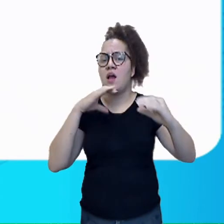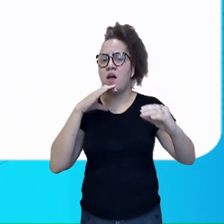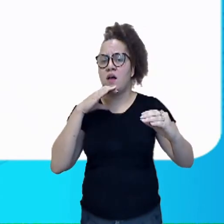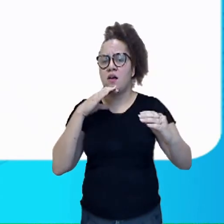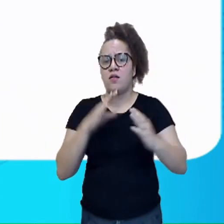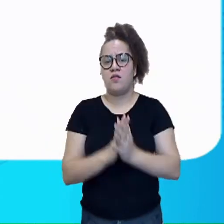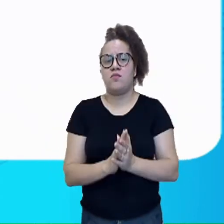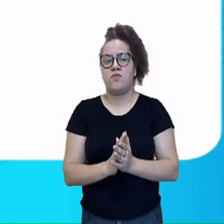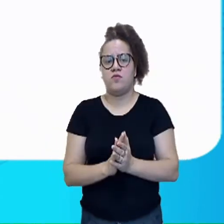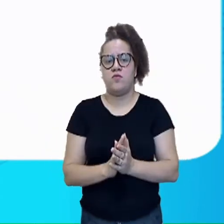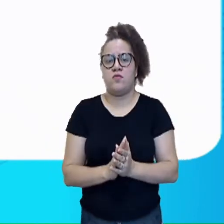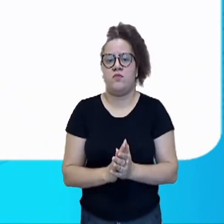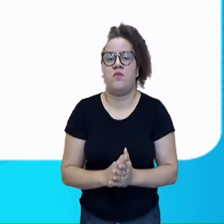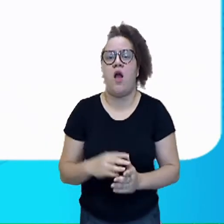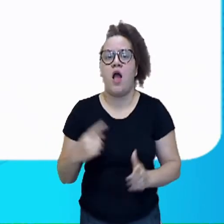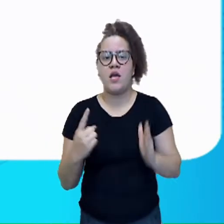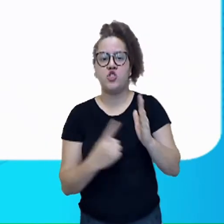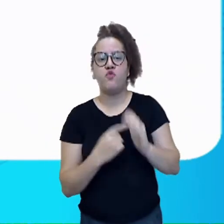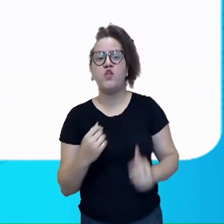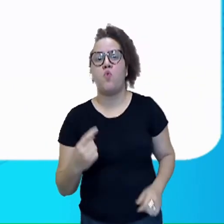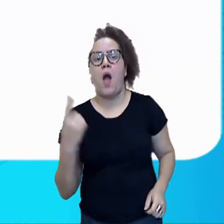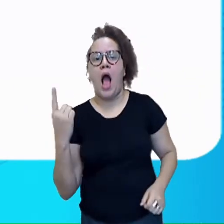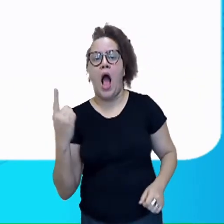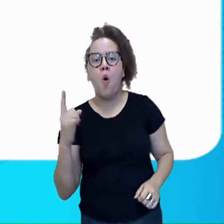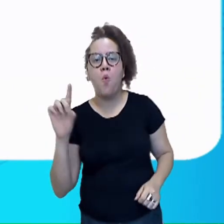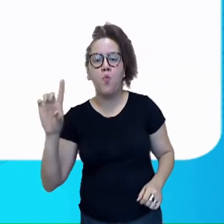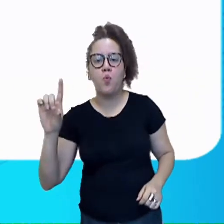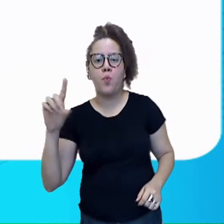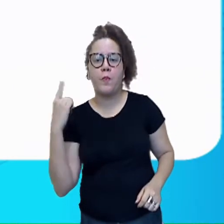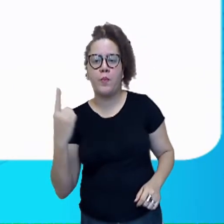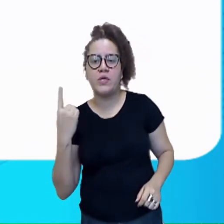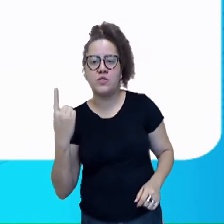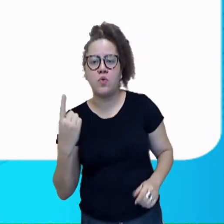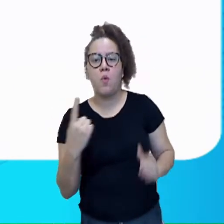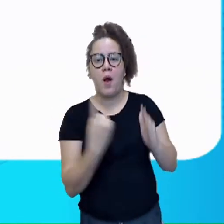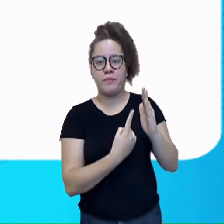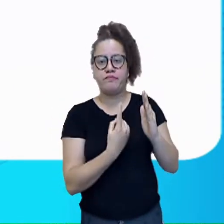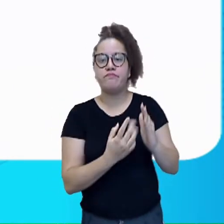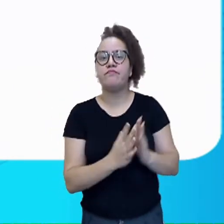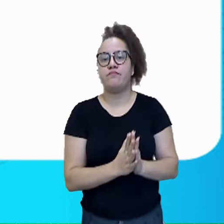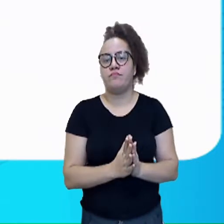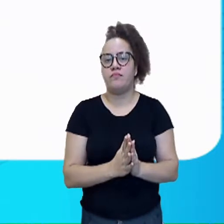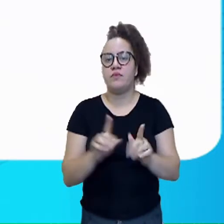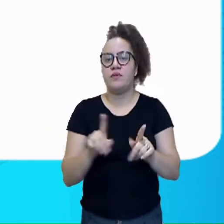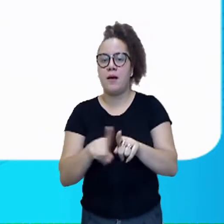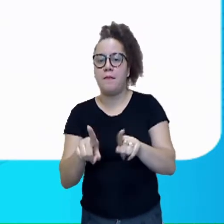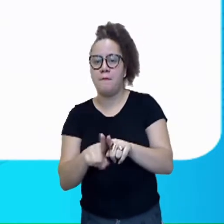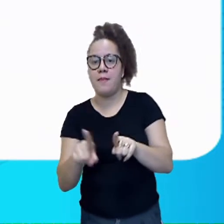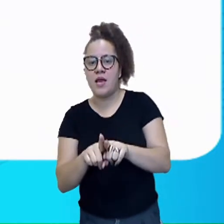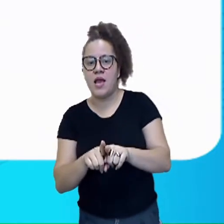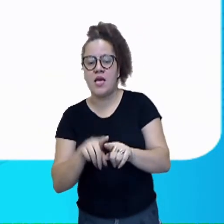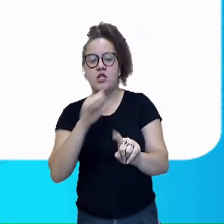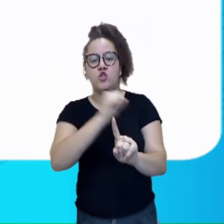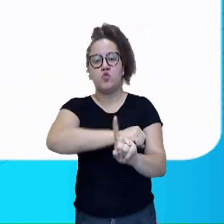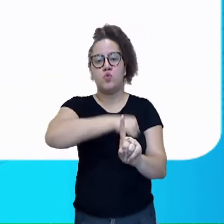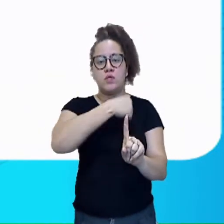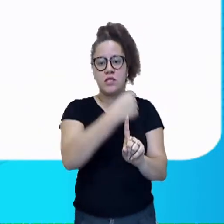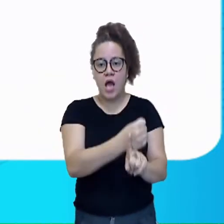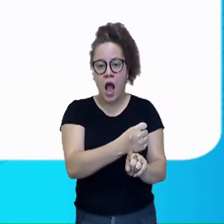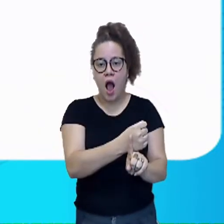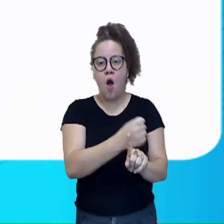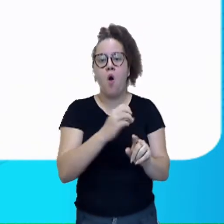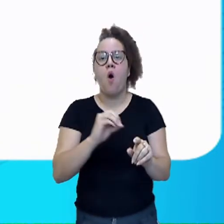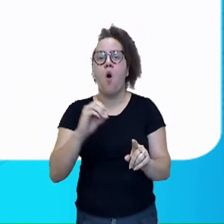eles: os meios de comunicação individual e os meios de comunicação que chamamos de social ou